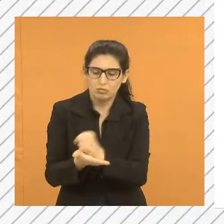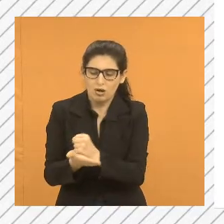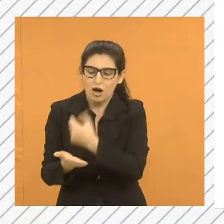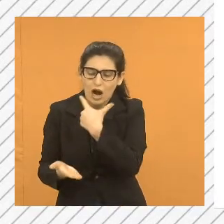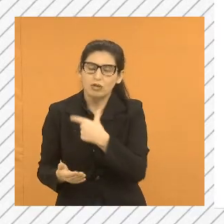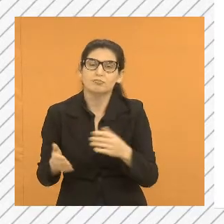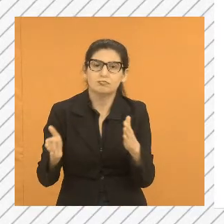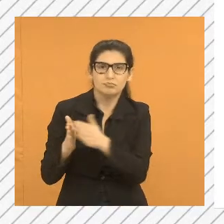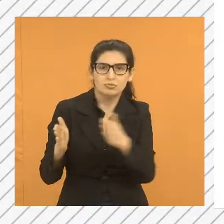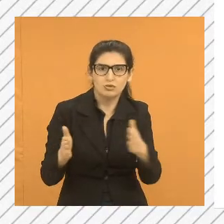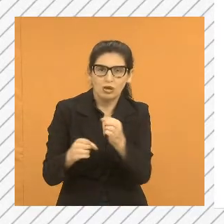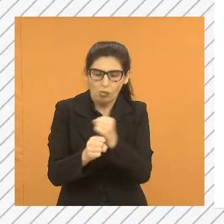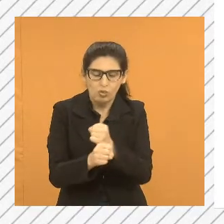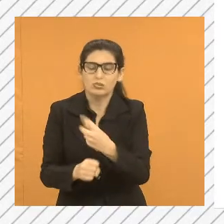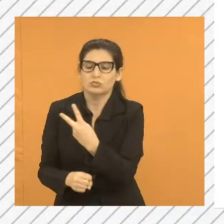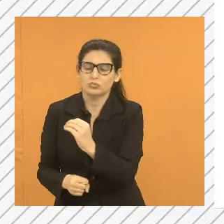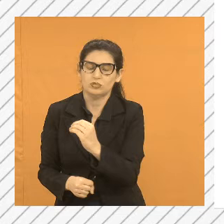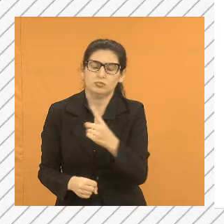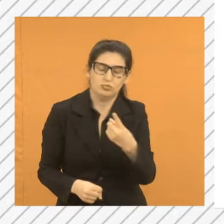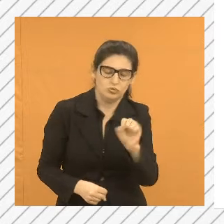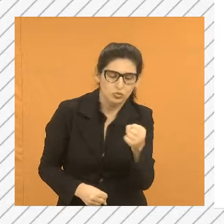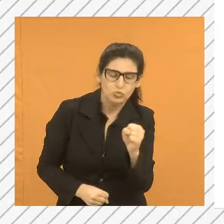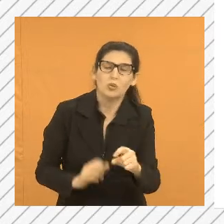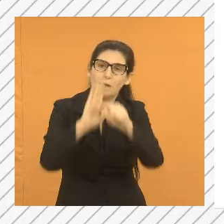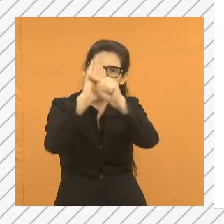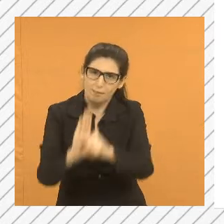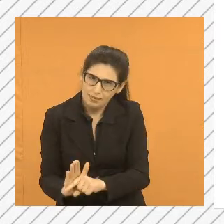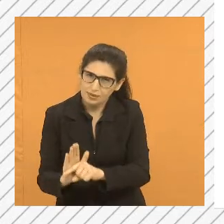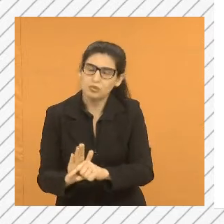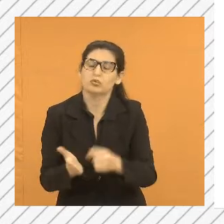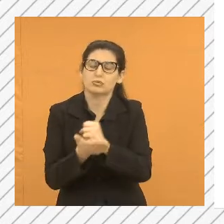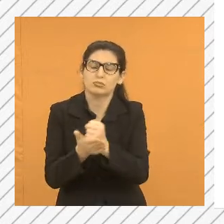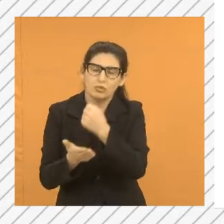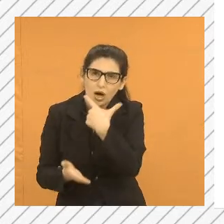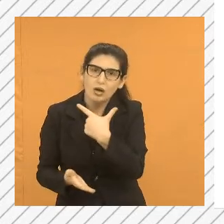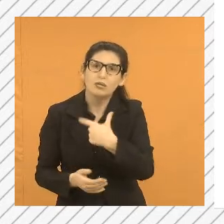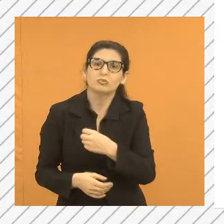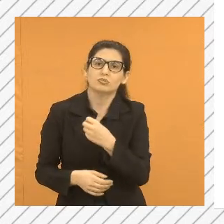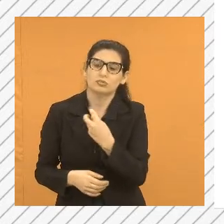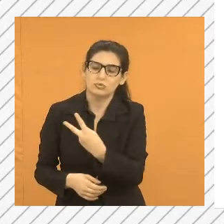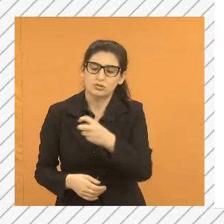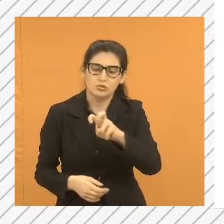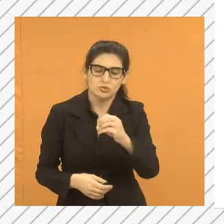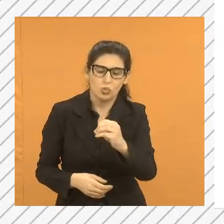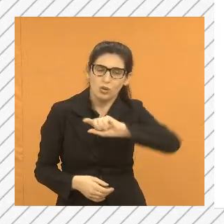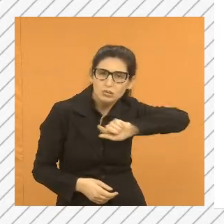agora, em 2018, houve uma queda para 249, 250 mil.